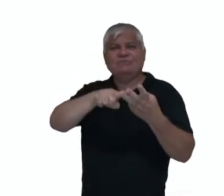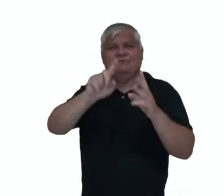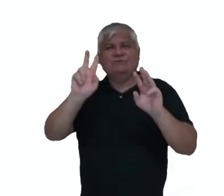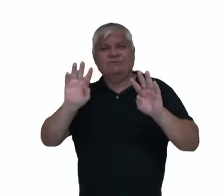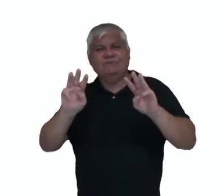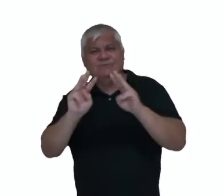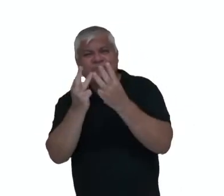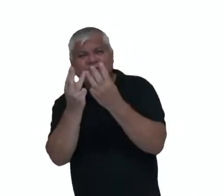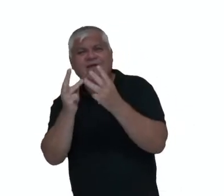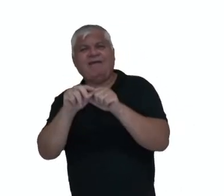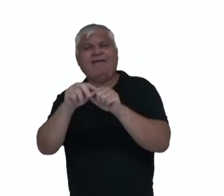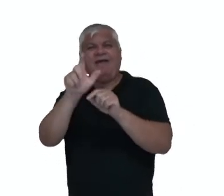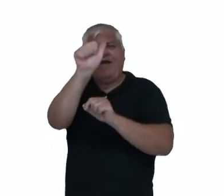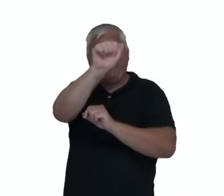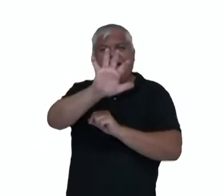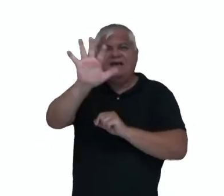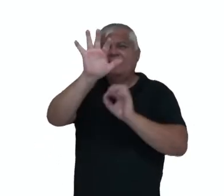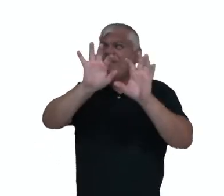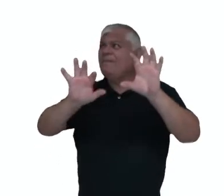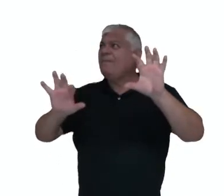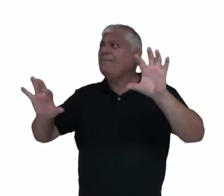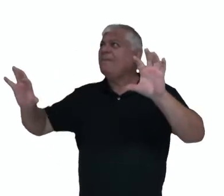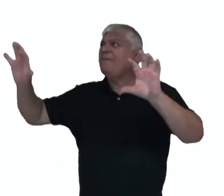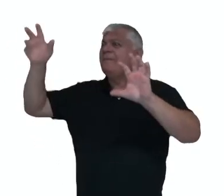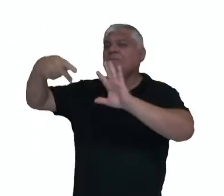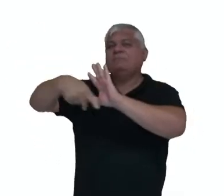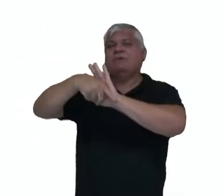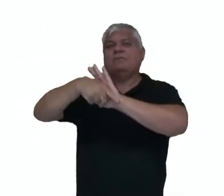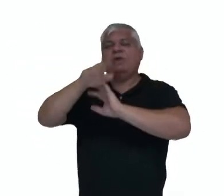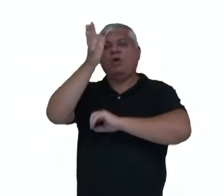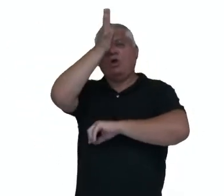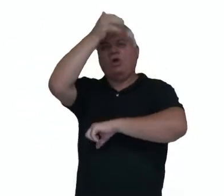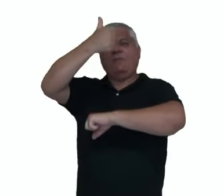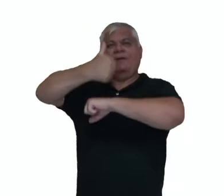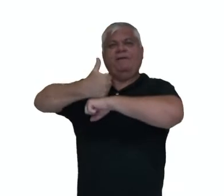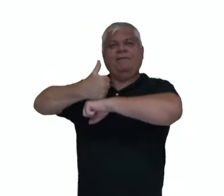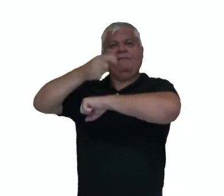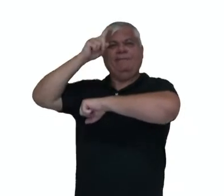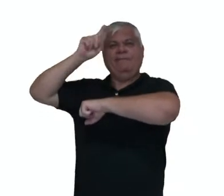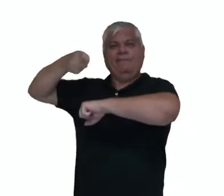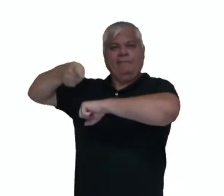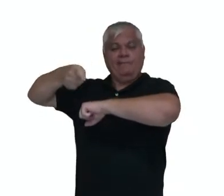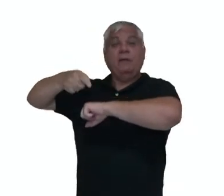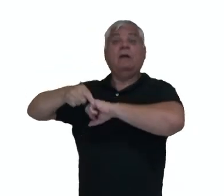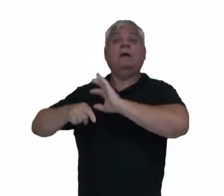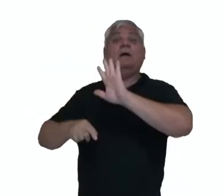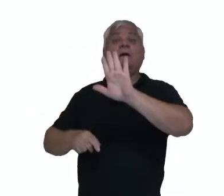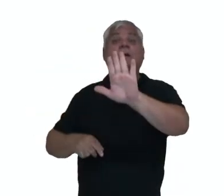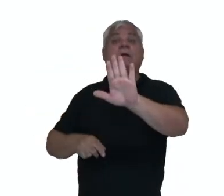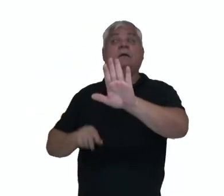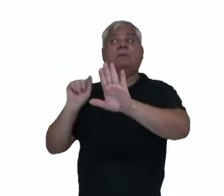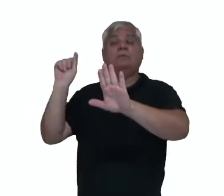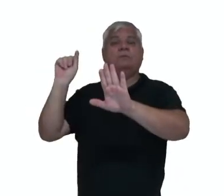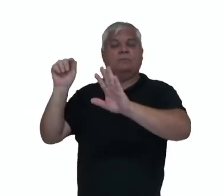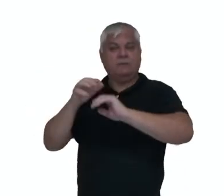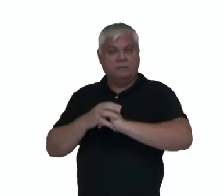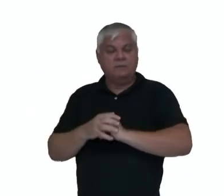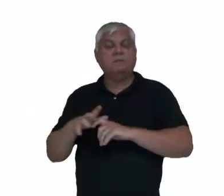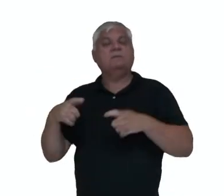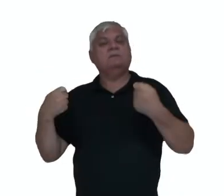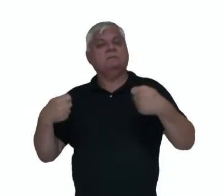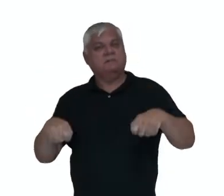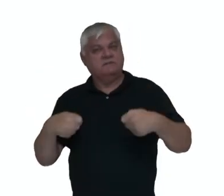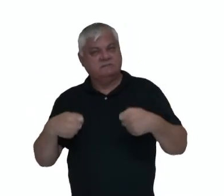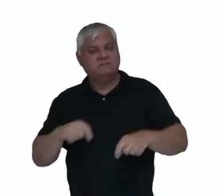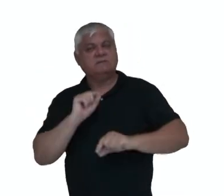parte da Ásia, Oriente Médio, tudo isso pertencente ao Império Romano, né? Então vai ser necessário